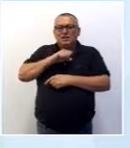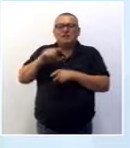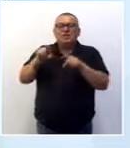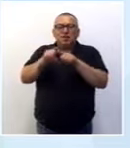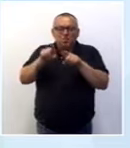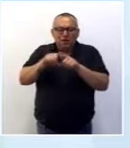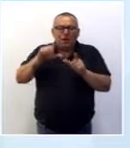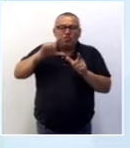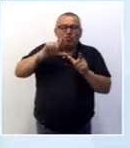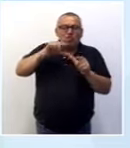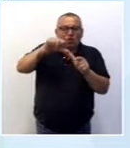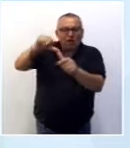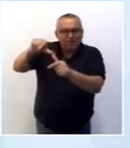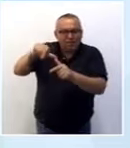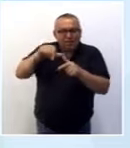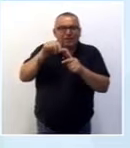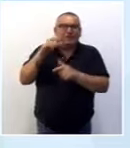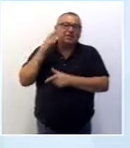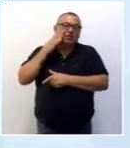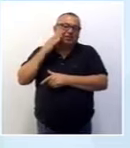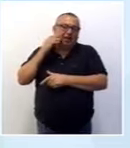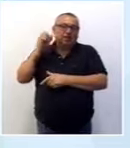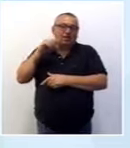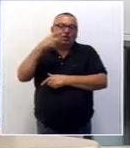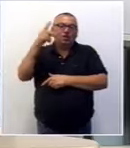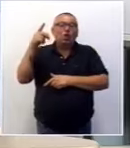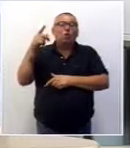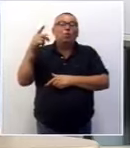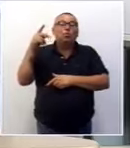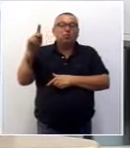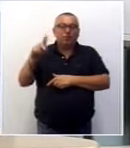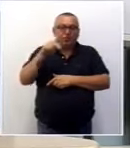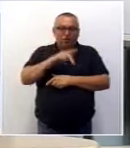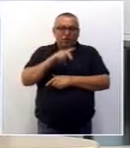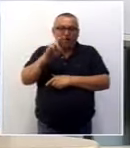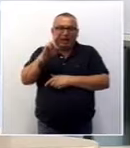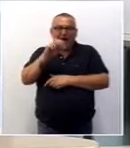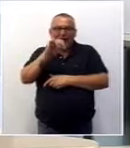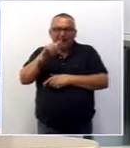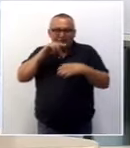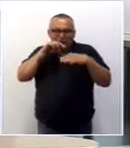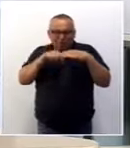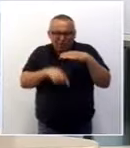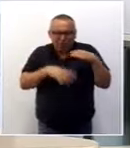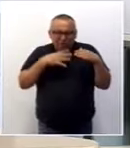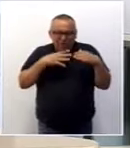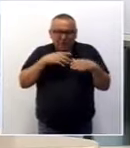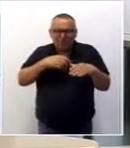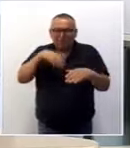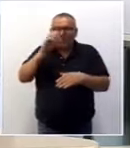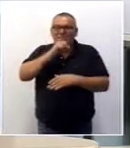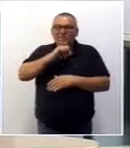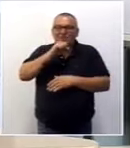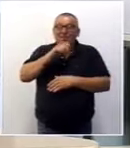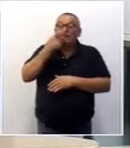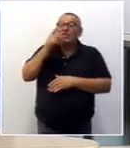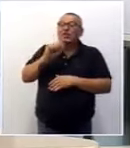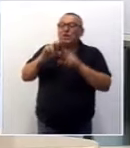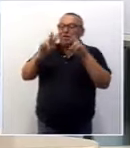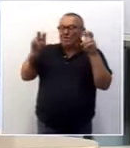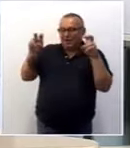de geografia, que eu sei, né? Se o seu professor é um professor de geografia raiz, certamente ele já deve ter falado a seguinte frase,